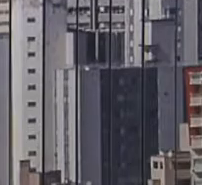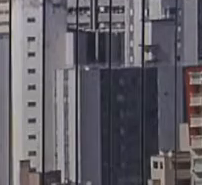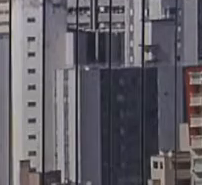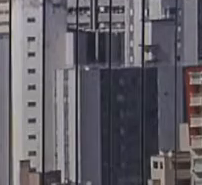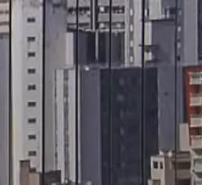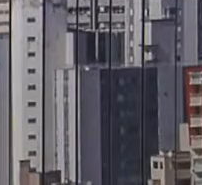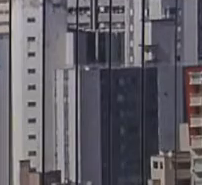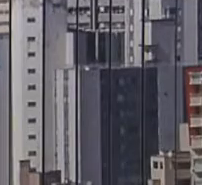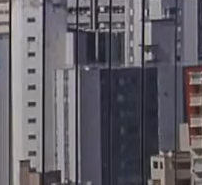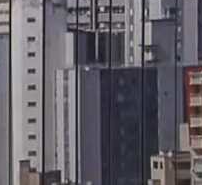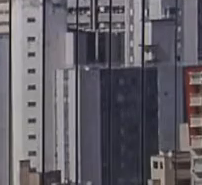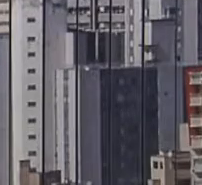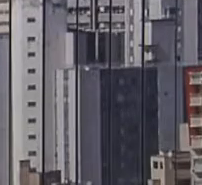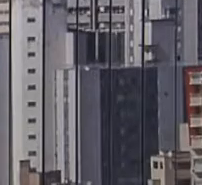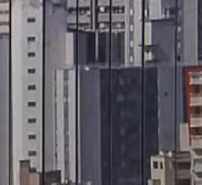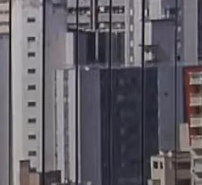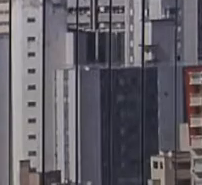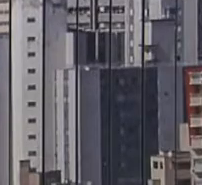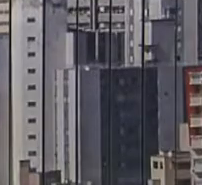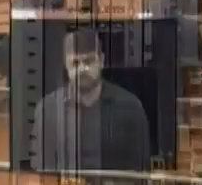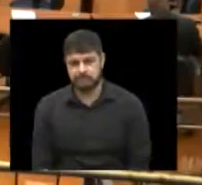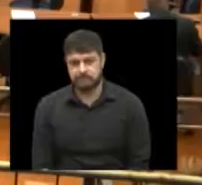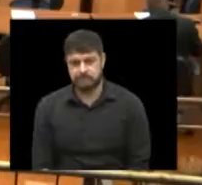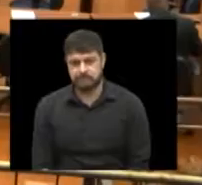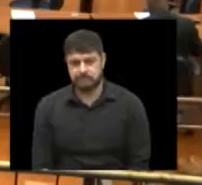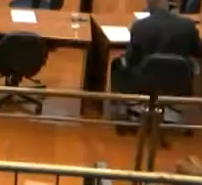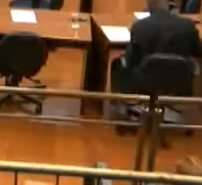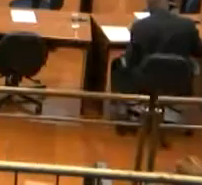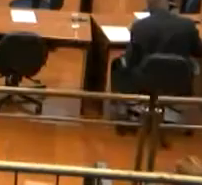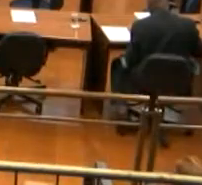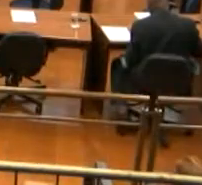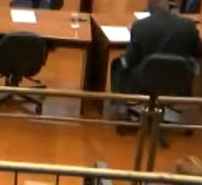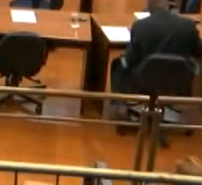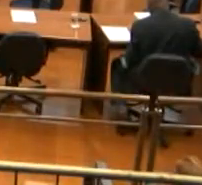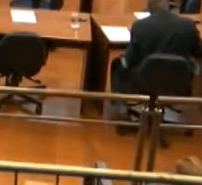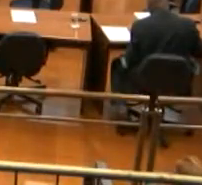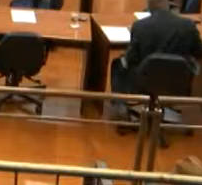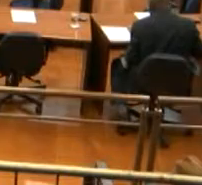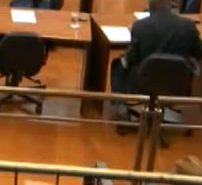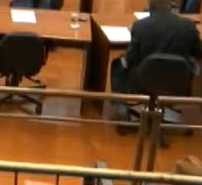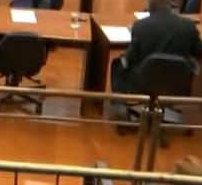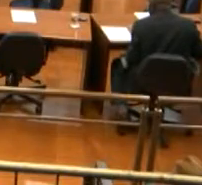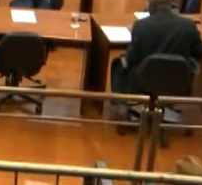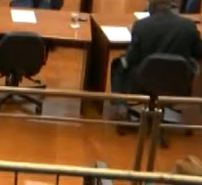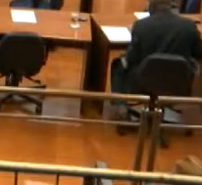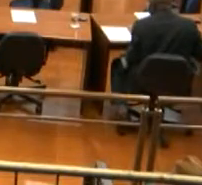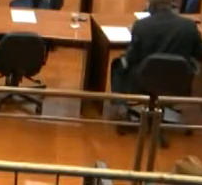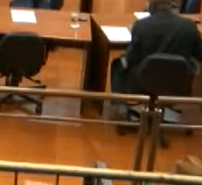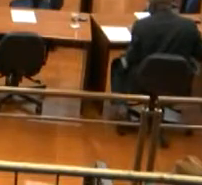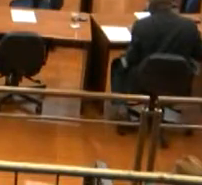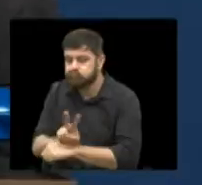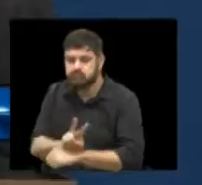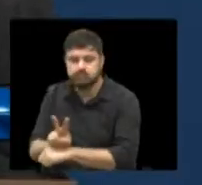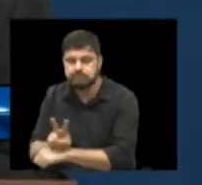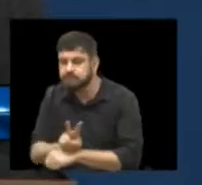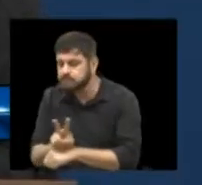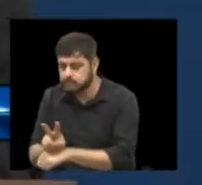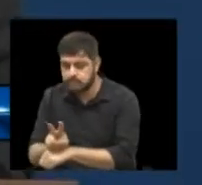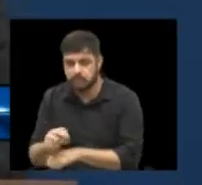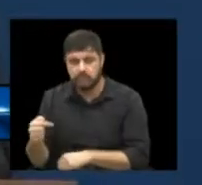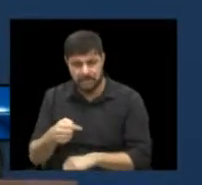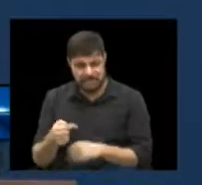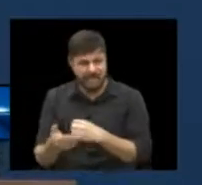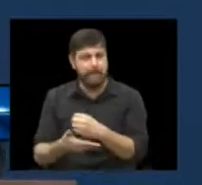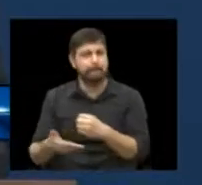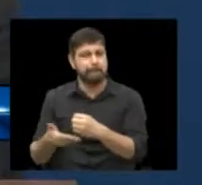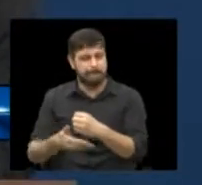é utilizado para o tratamento da leucemia. Foram aprovadas ontem, durante a 25ª reunião ordinária, moções